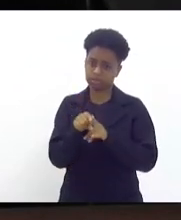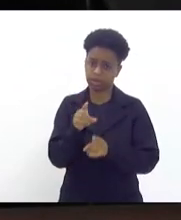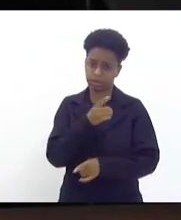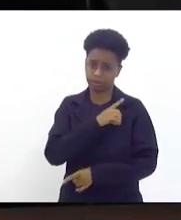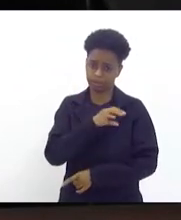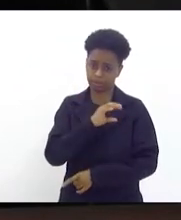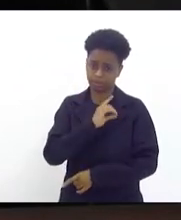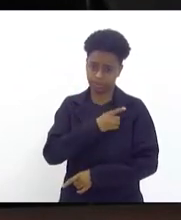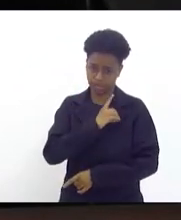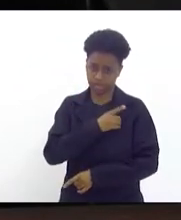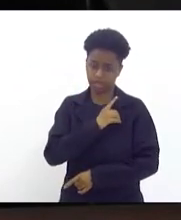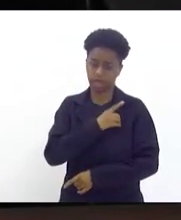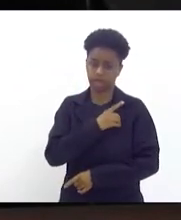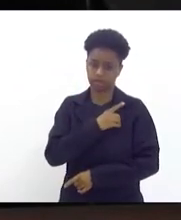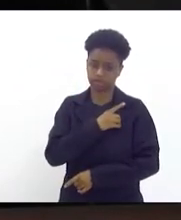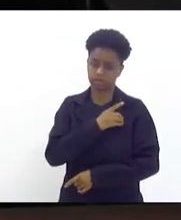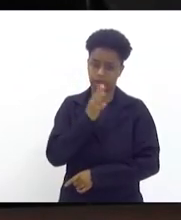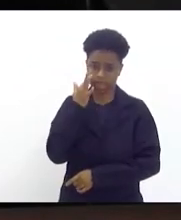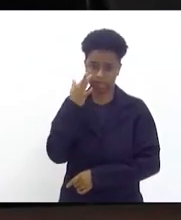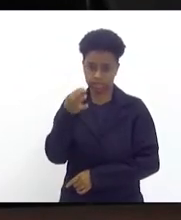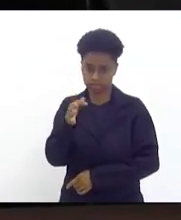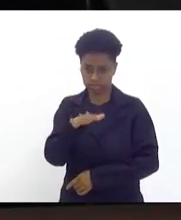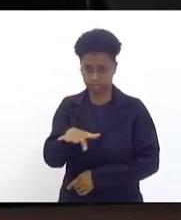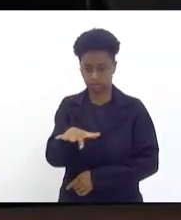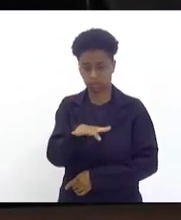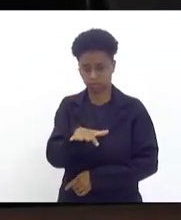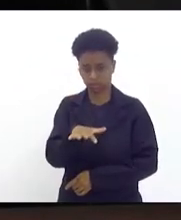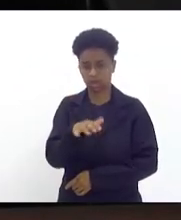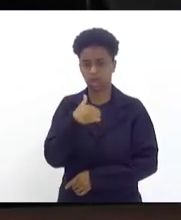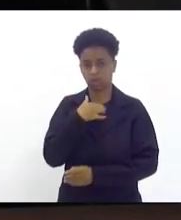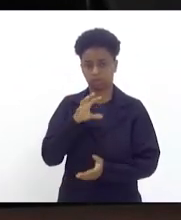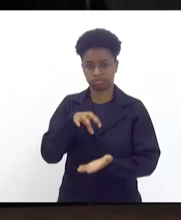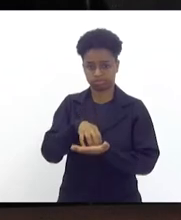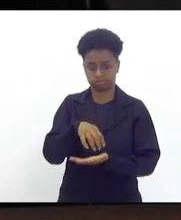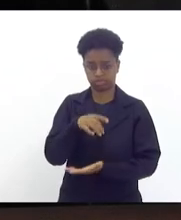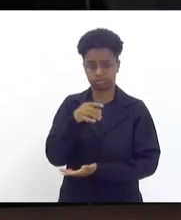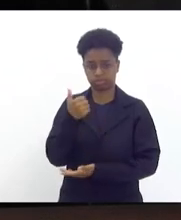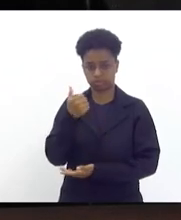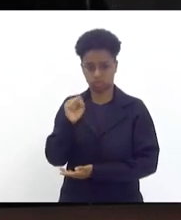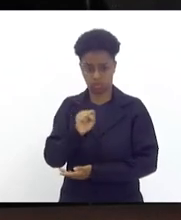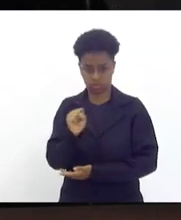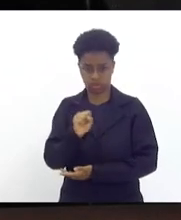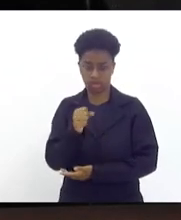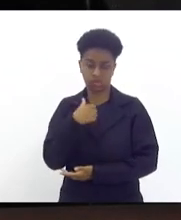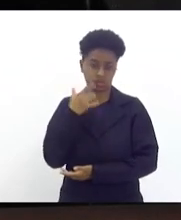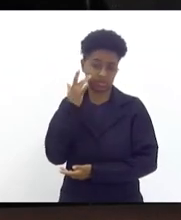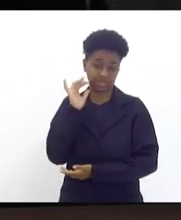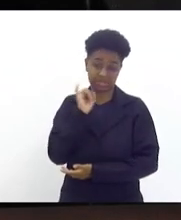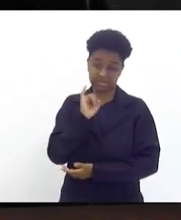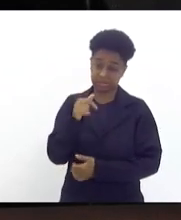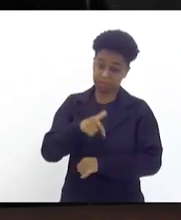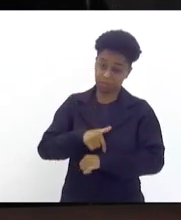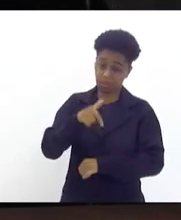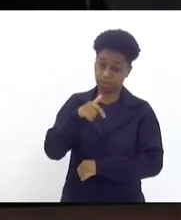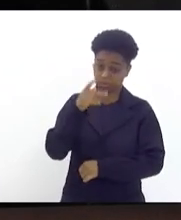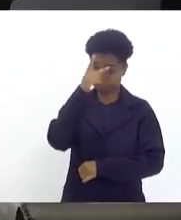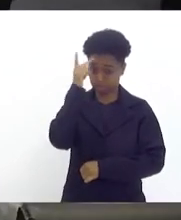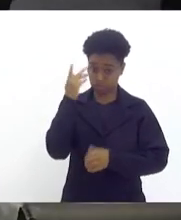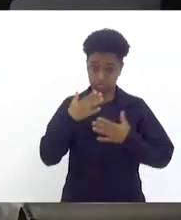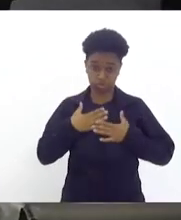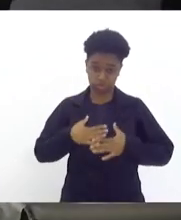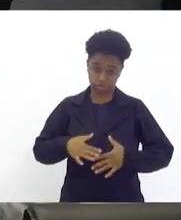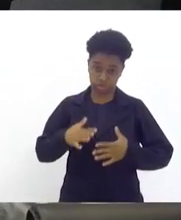eu fui delegada da 18ª eu não consigo entender se ali está sendo apenas um momento que as pessoas descansam